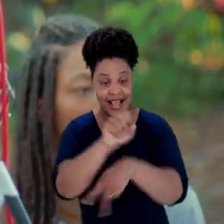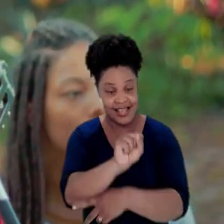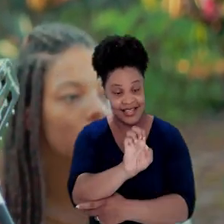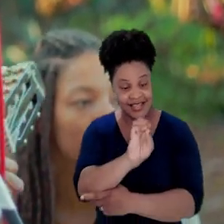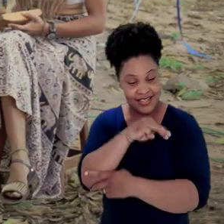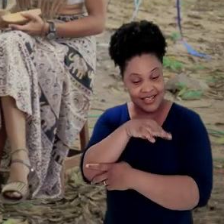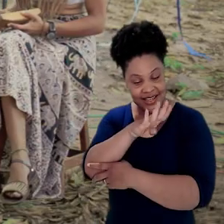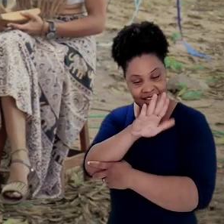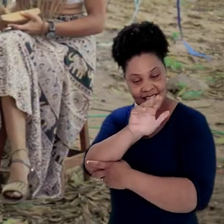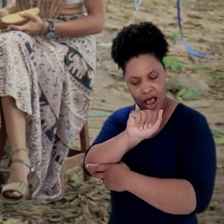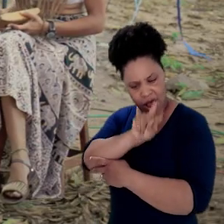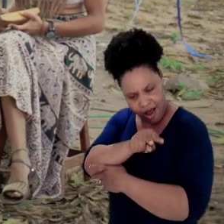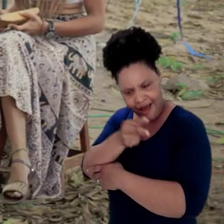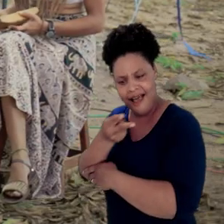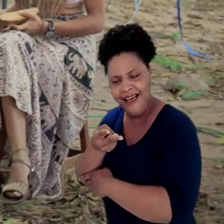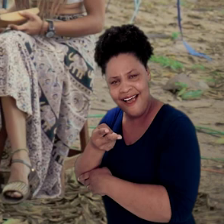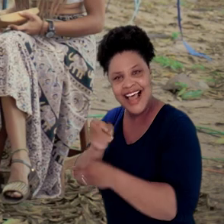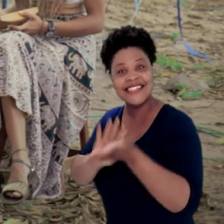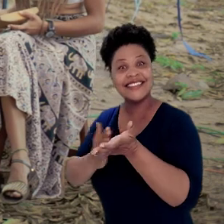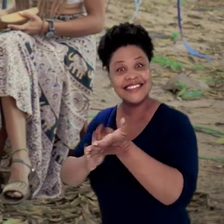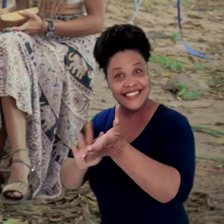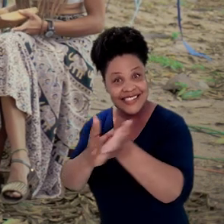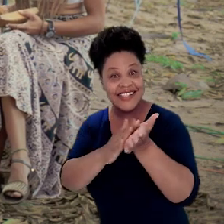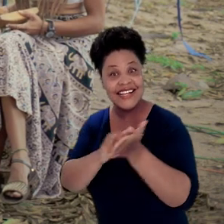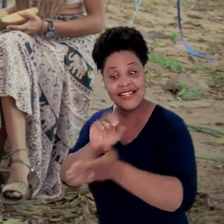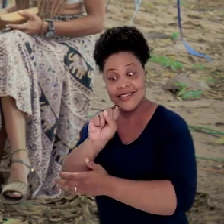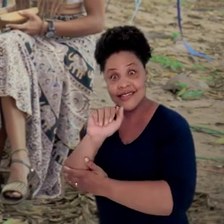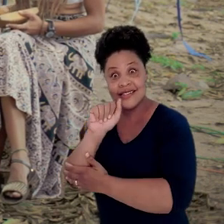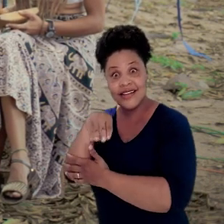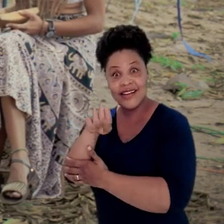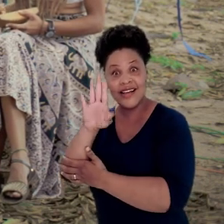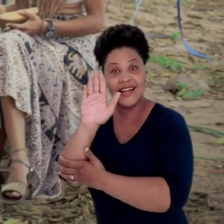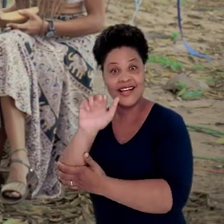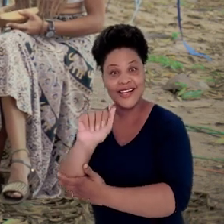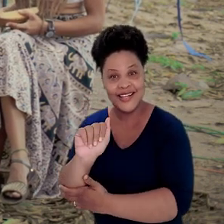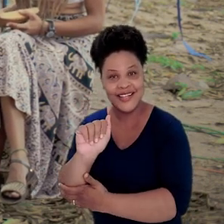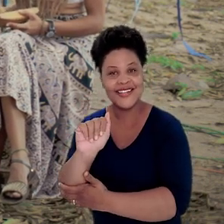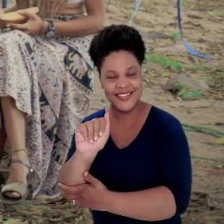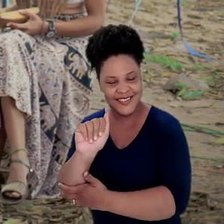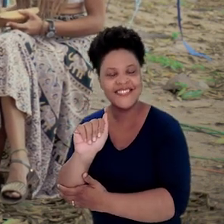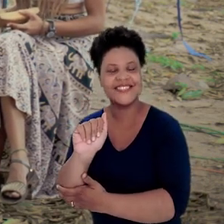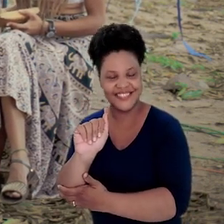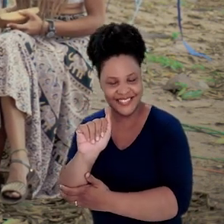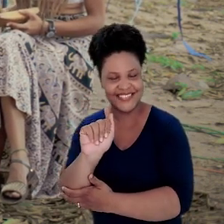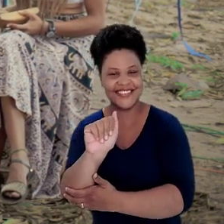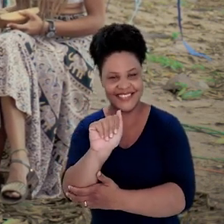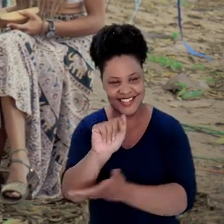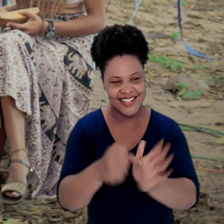popular. Quem de semba virou samba,